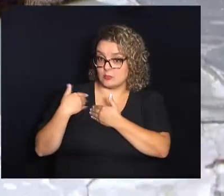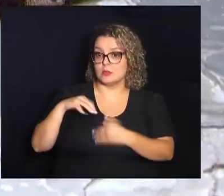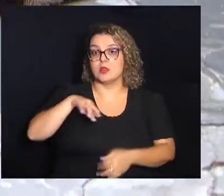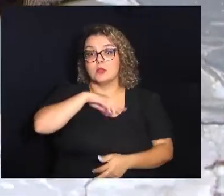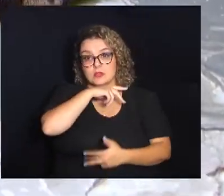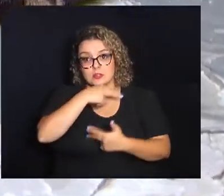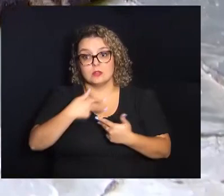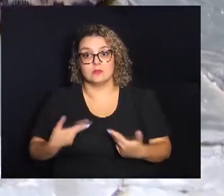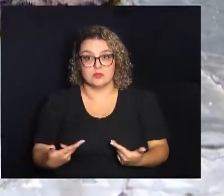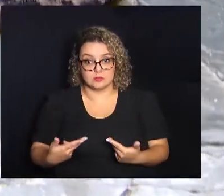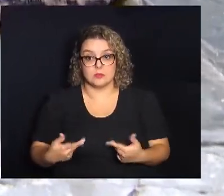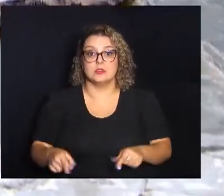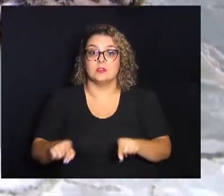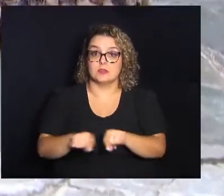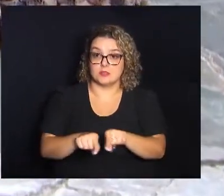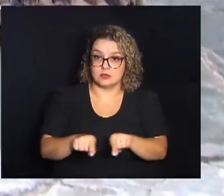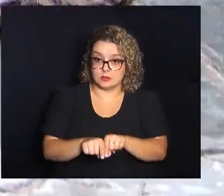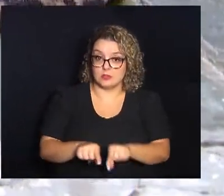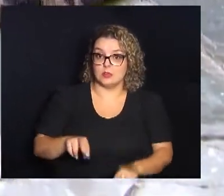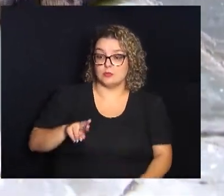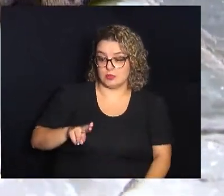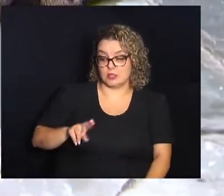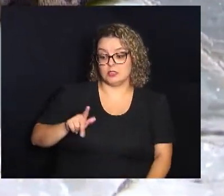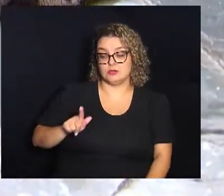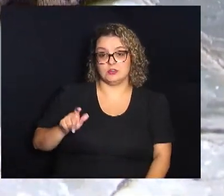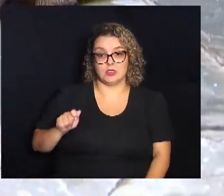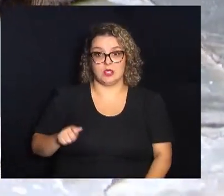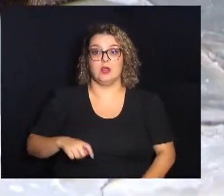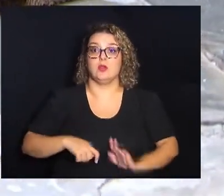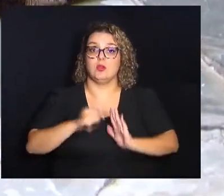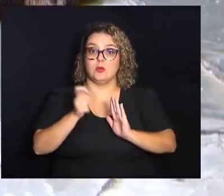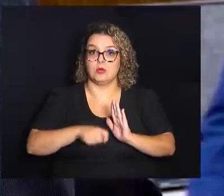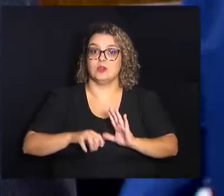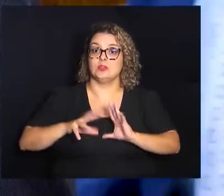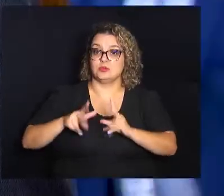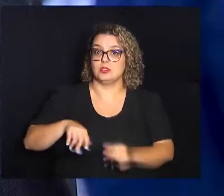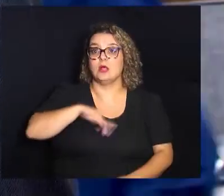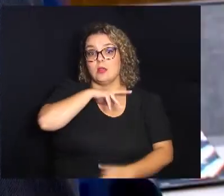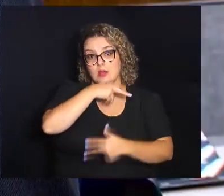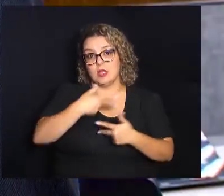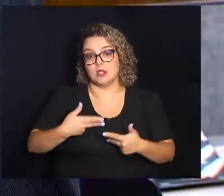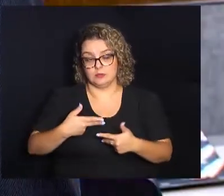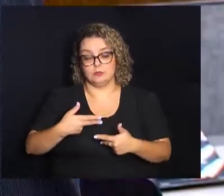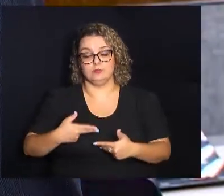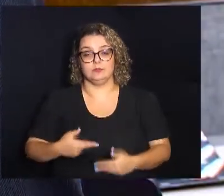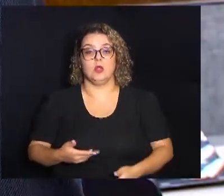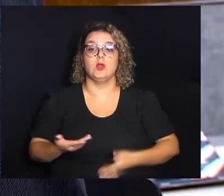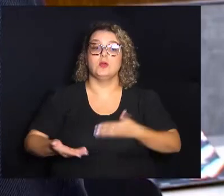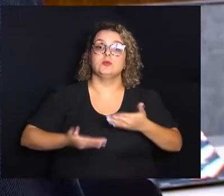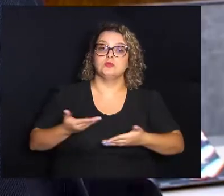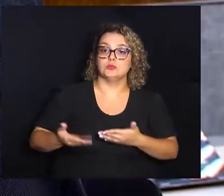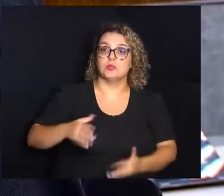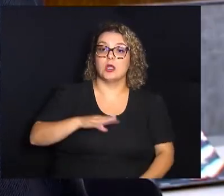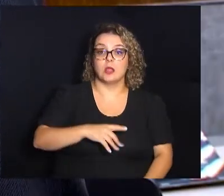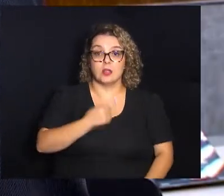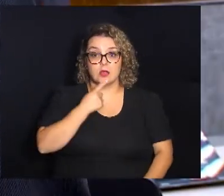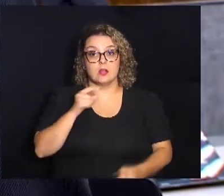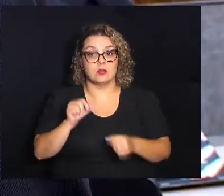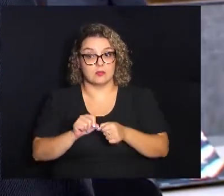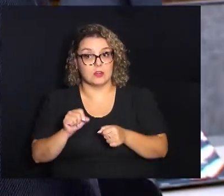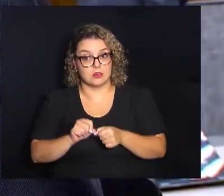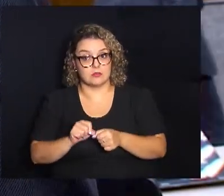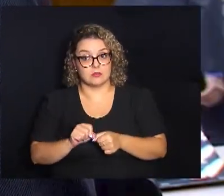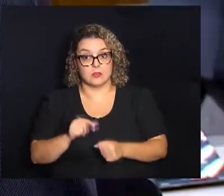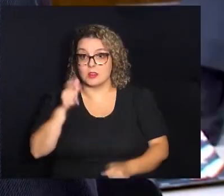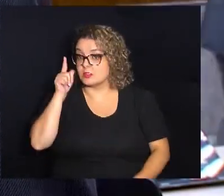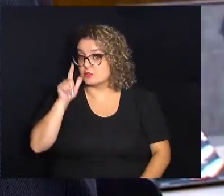animais, inclusive no RGA, o Registro Geral Animal. O serviço que o município de Campinas ele faz, mas ele não dá